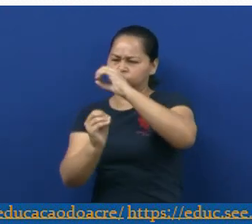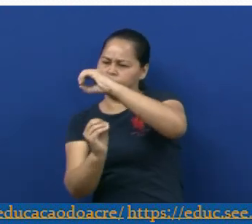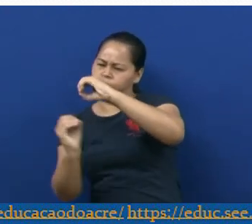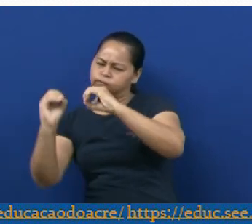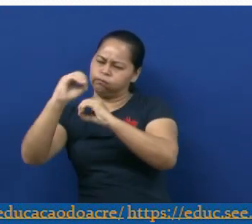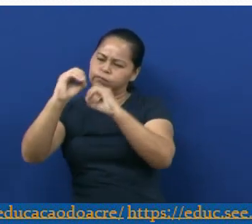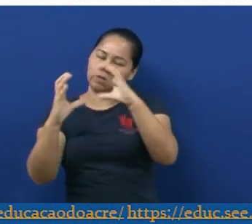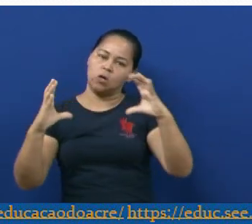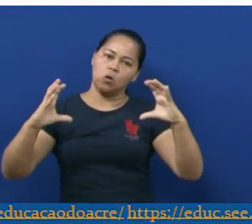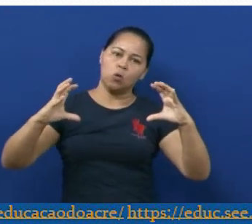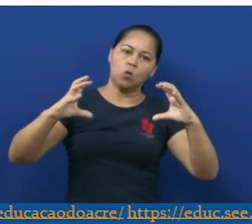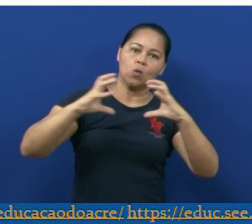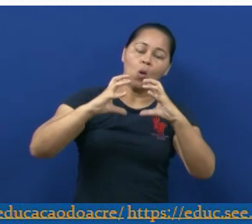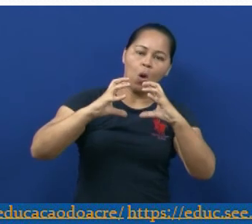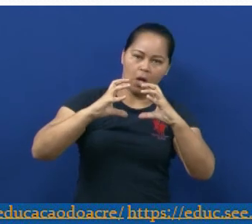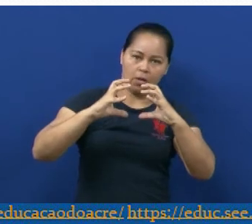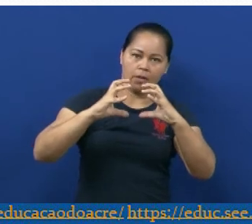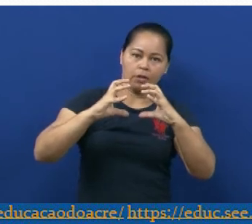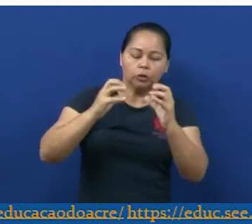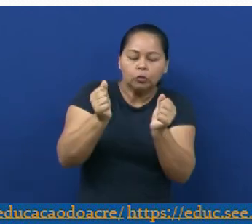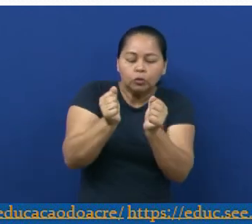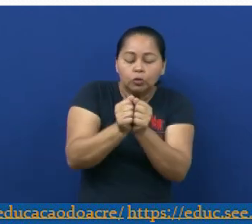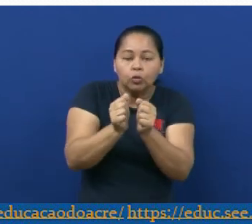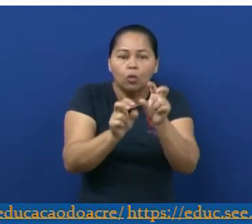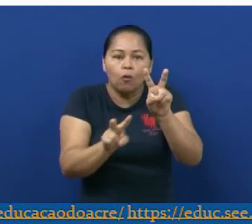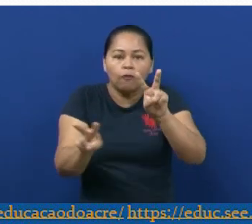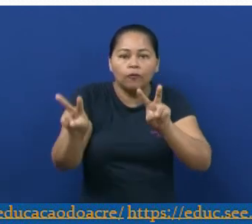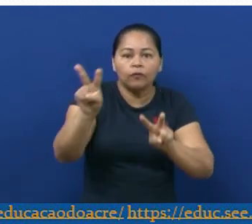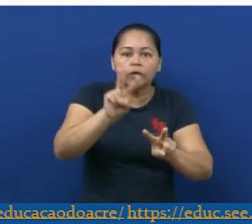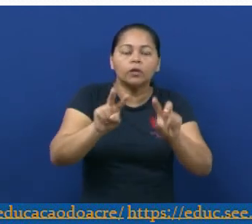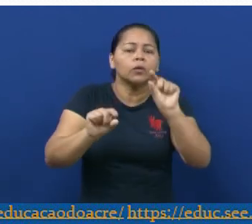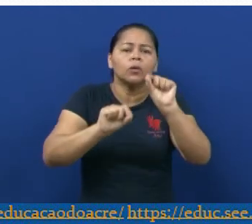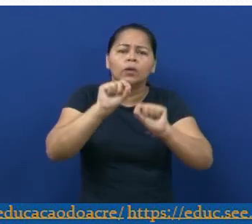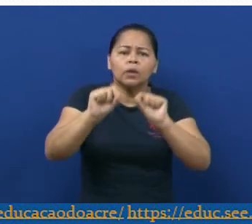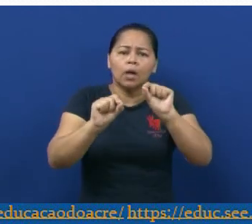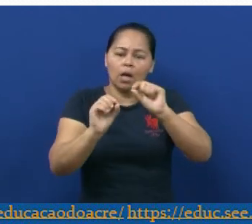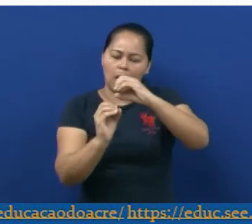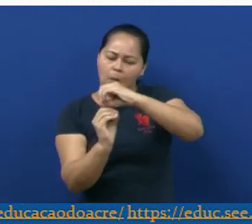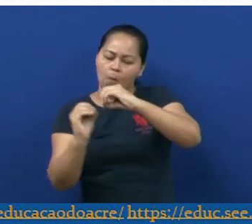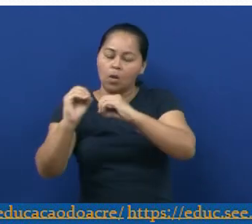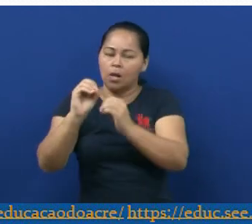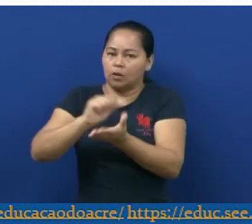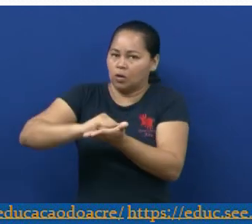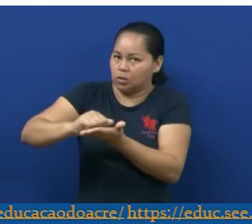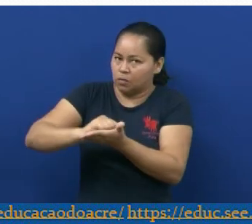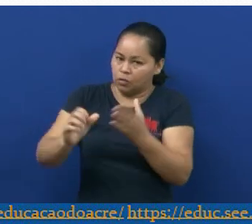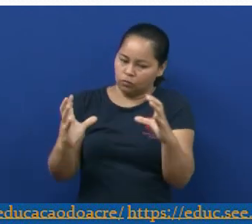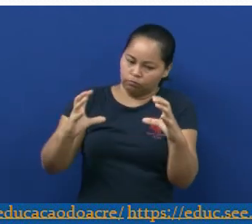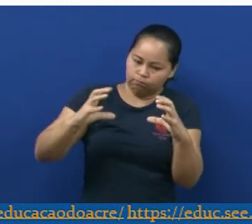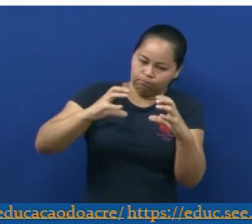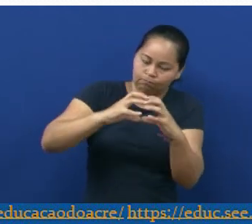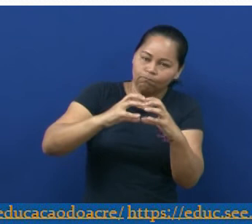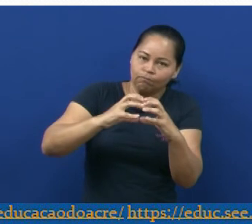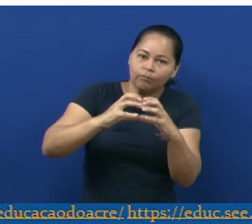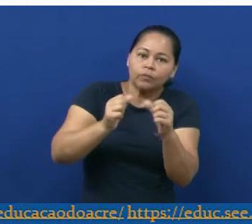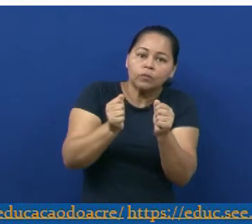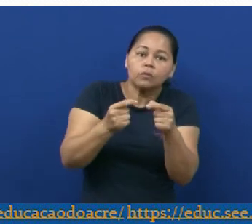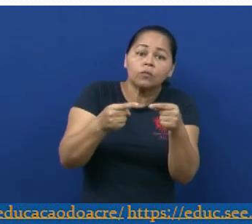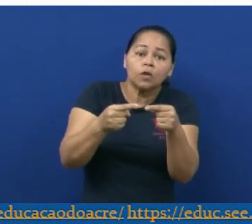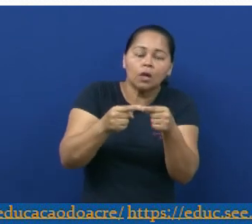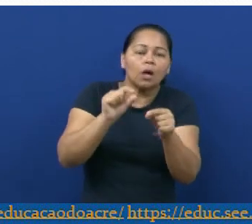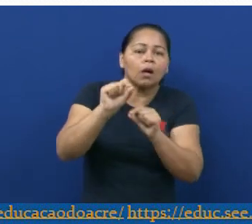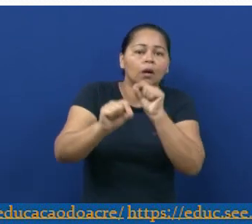sabão ligado a esse vírus. A parte da molécula do sabão que está ligada ao vírus é chamada